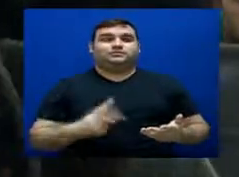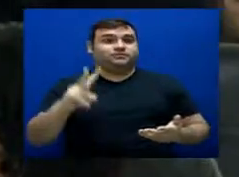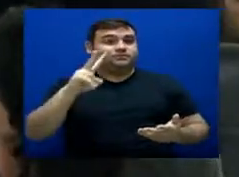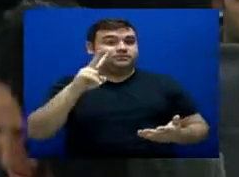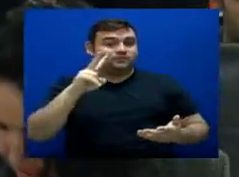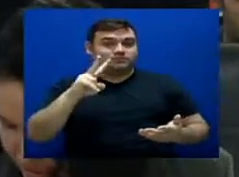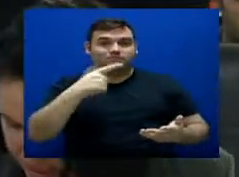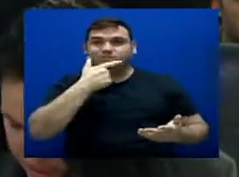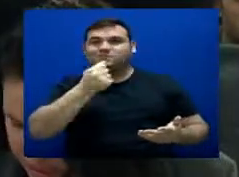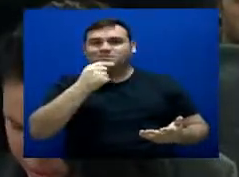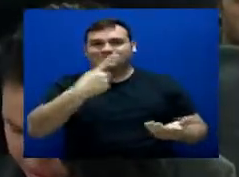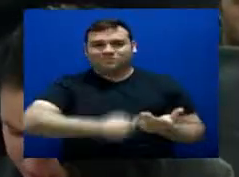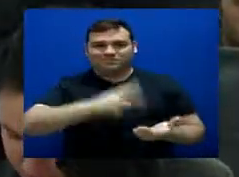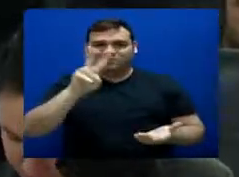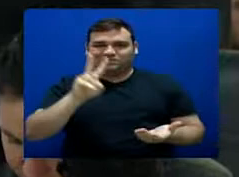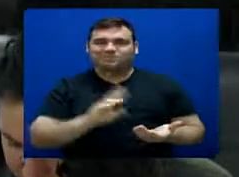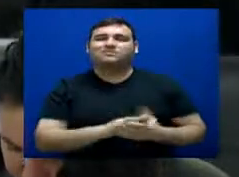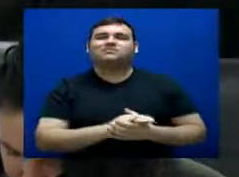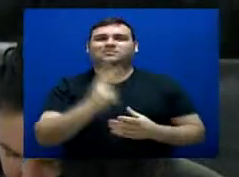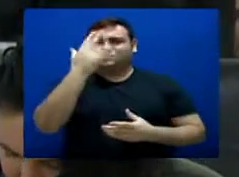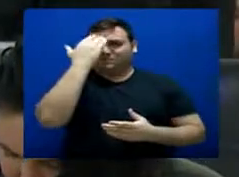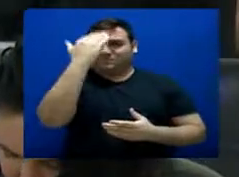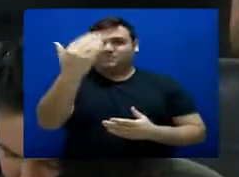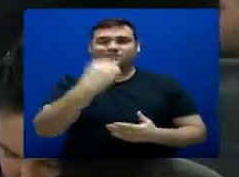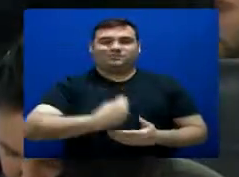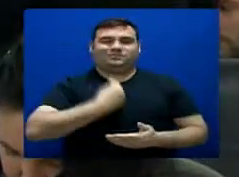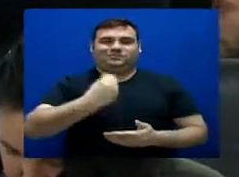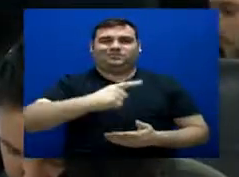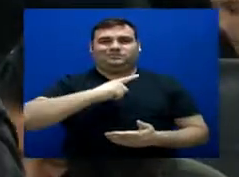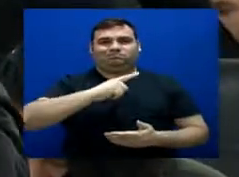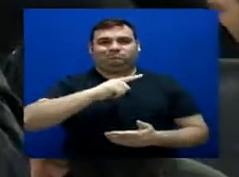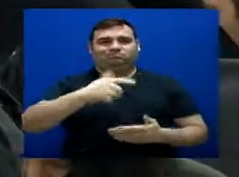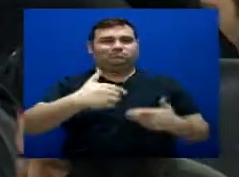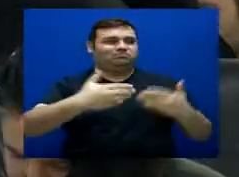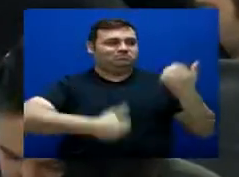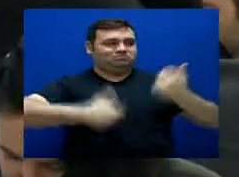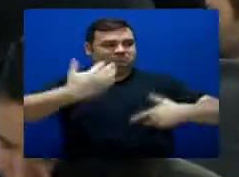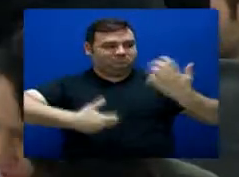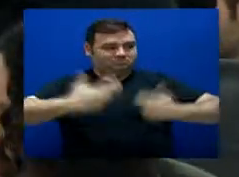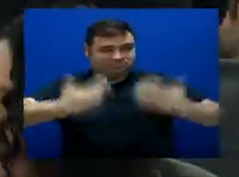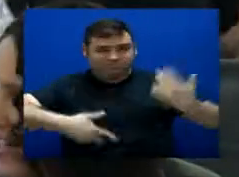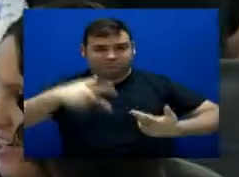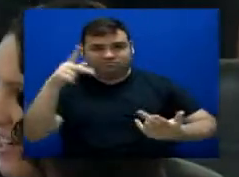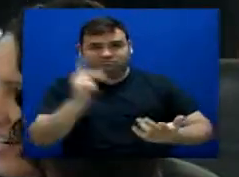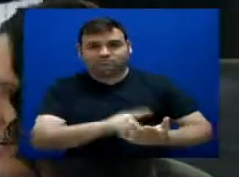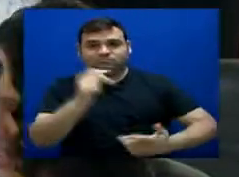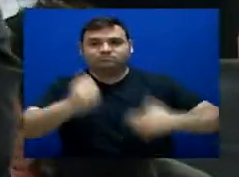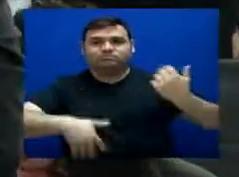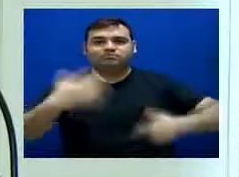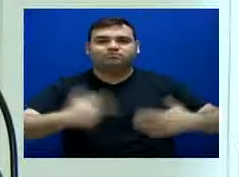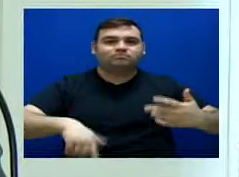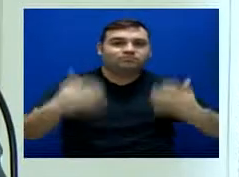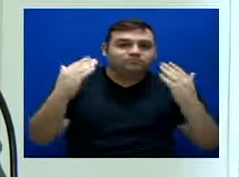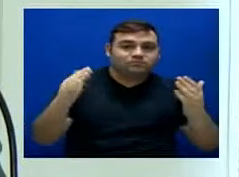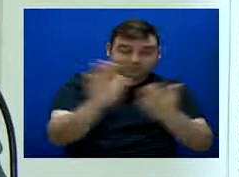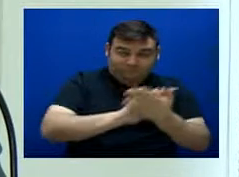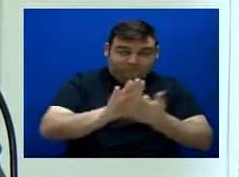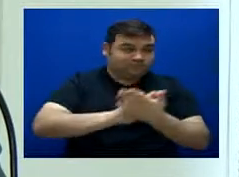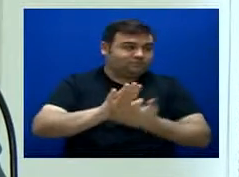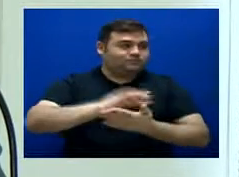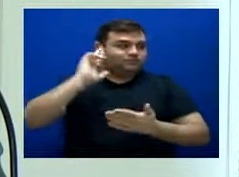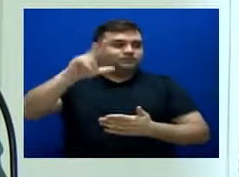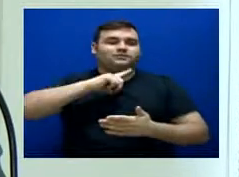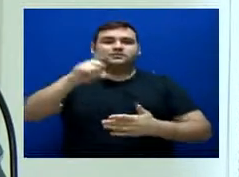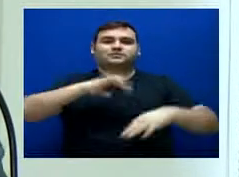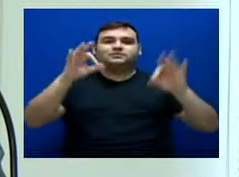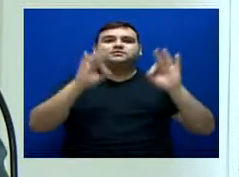Vitão, vereador Vitão, obrigado pelas gentis palavras. São verdadeiras, doutor Hélio Brasileiro. Eu não tenho dúvida. Vossa Excelência é um